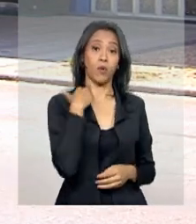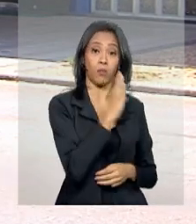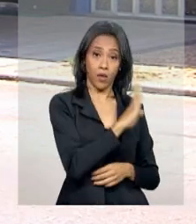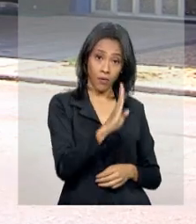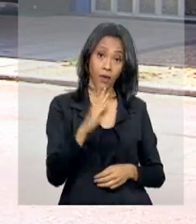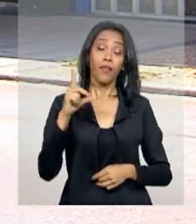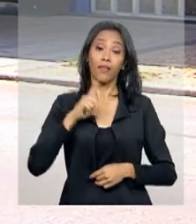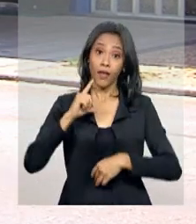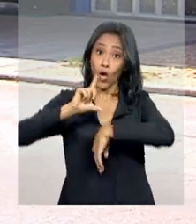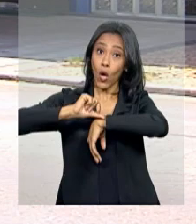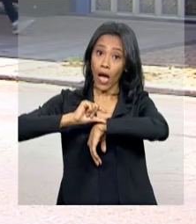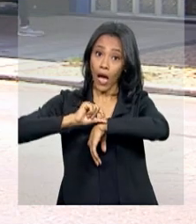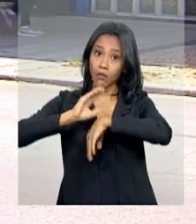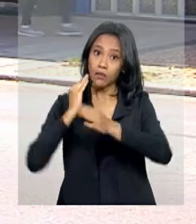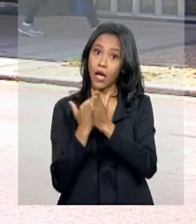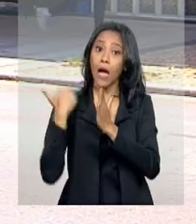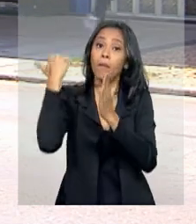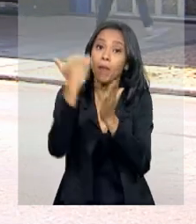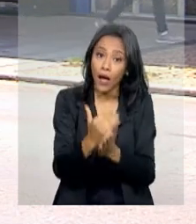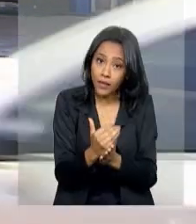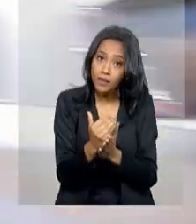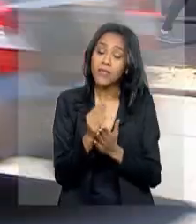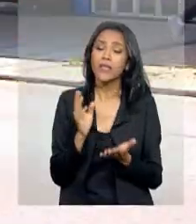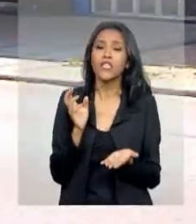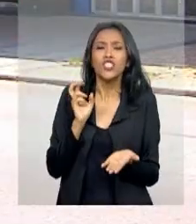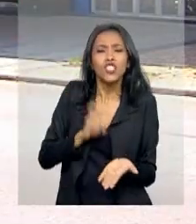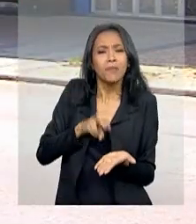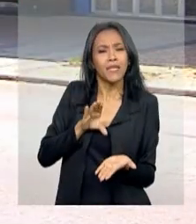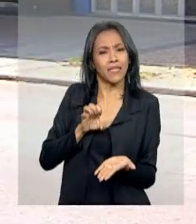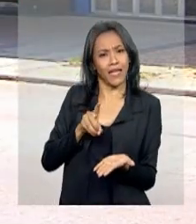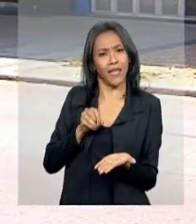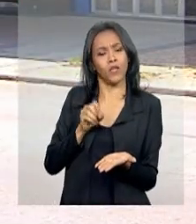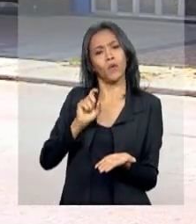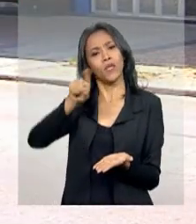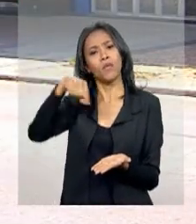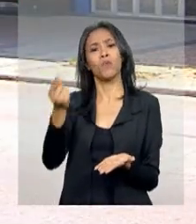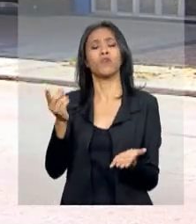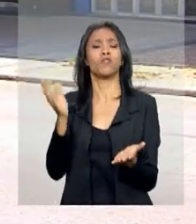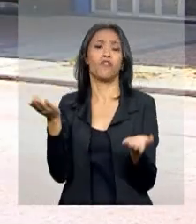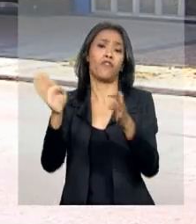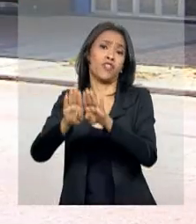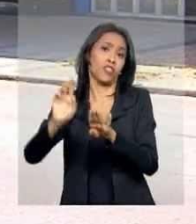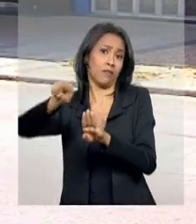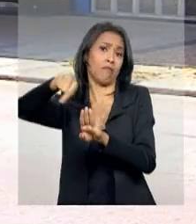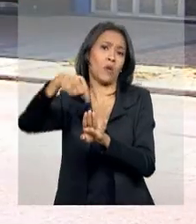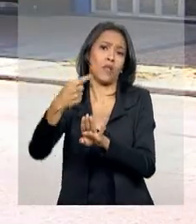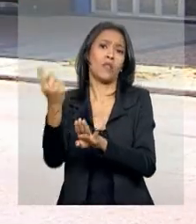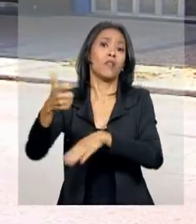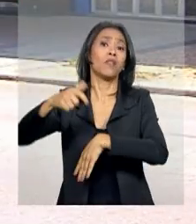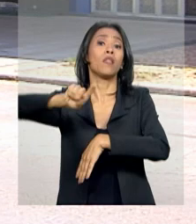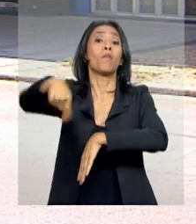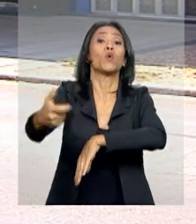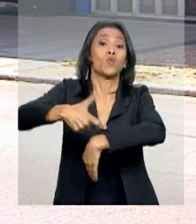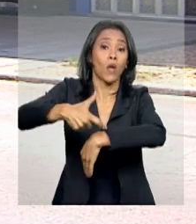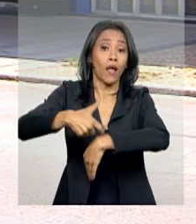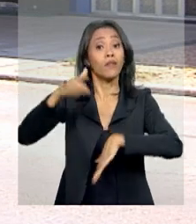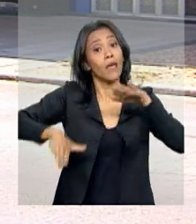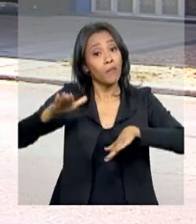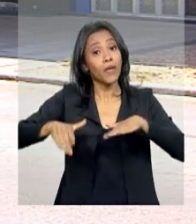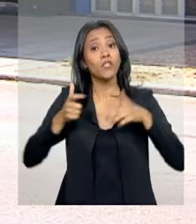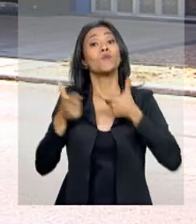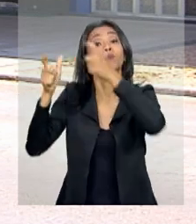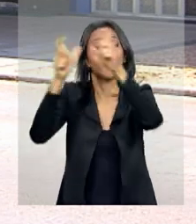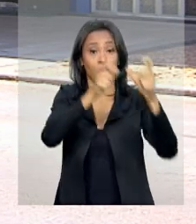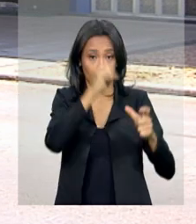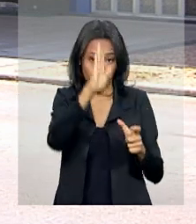horário estendido, seja abrindo mais cedo ou fechando mais tarde. Isso depende da região. Desta vez, os